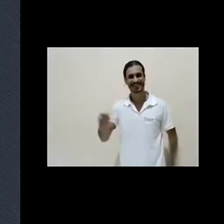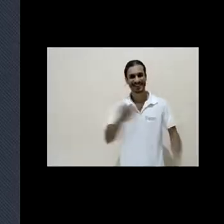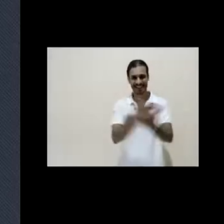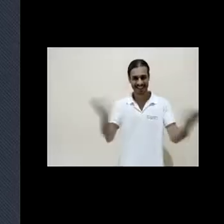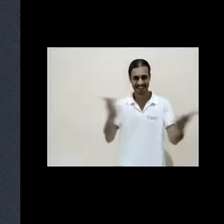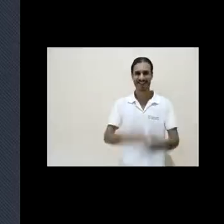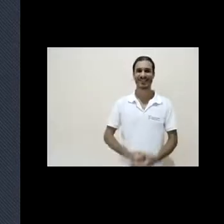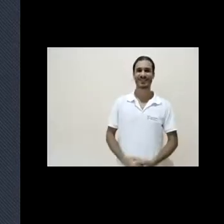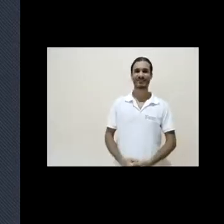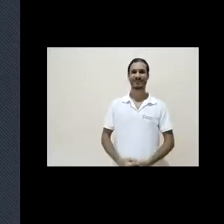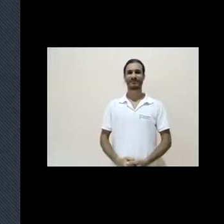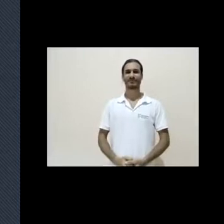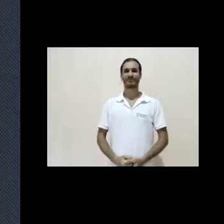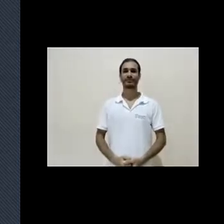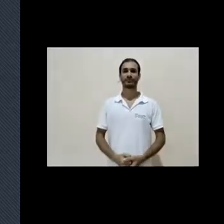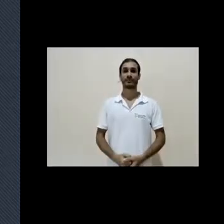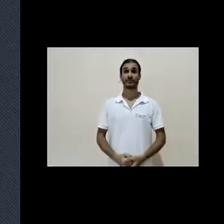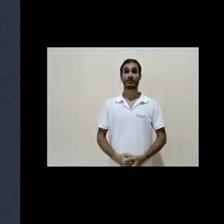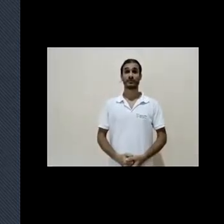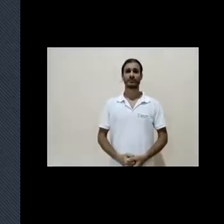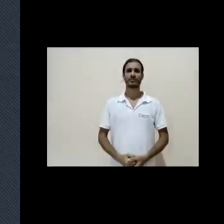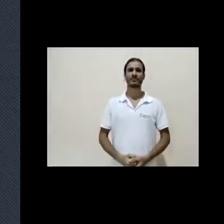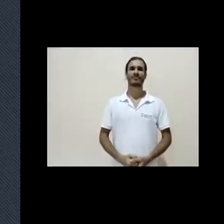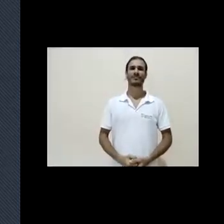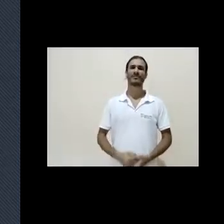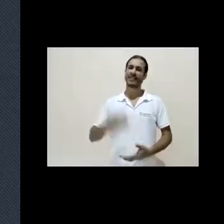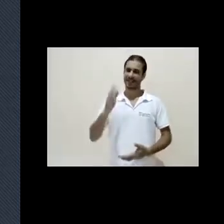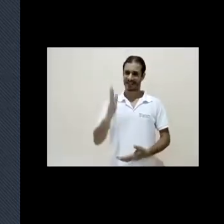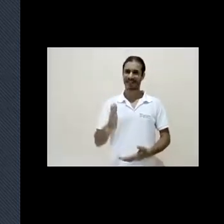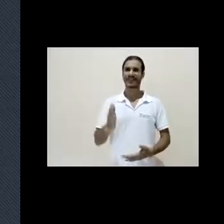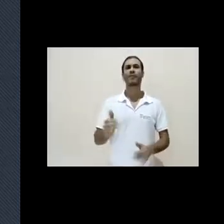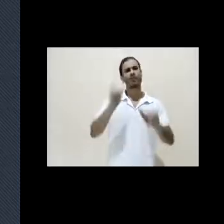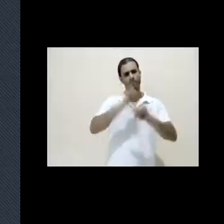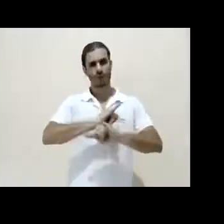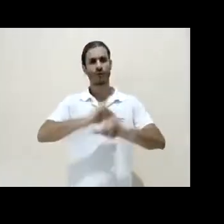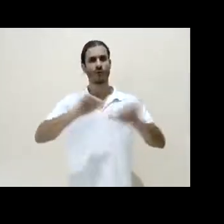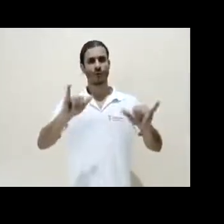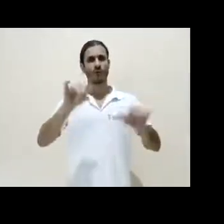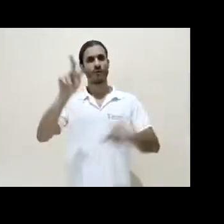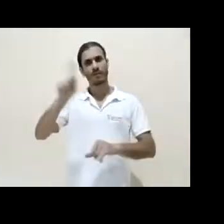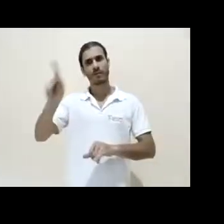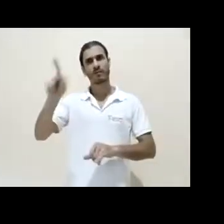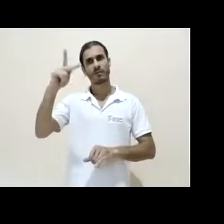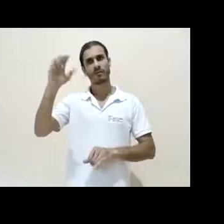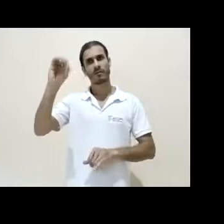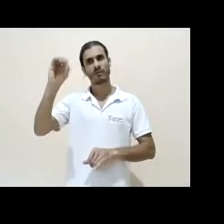Então, já, conforme já anunciado aí pela professora Juliana, então, o